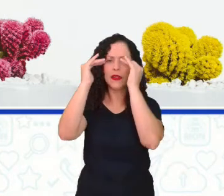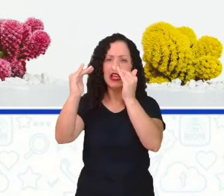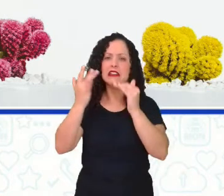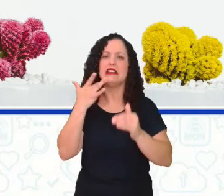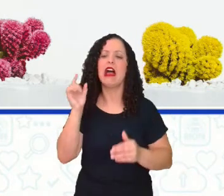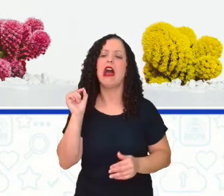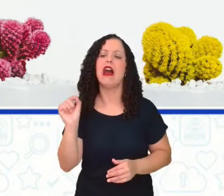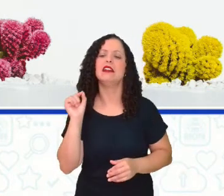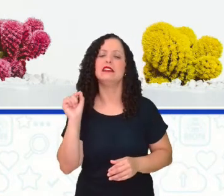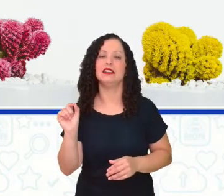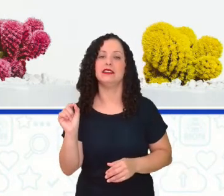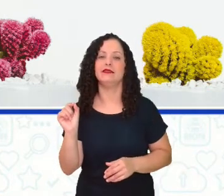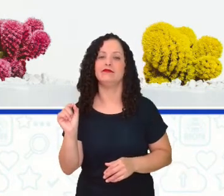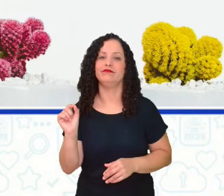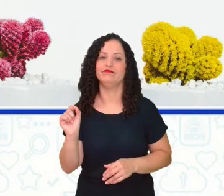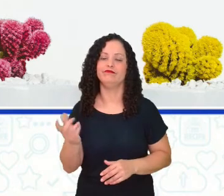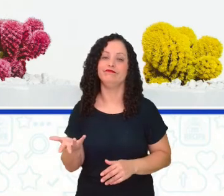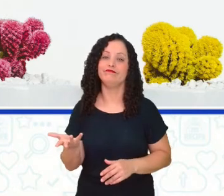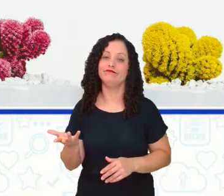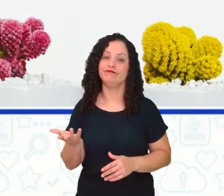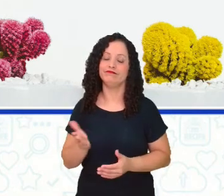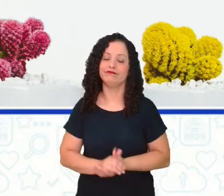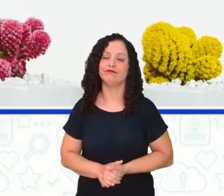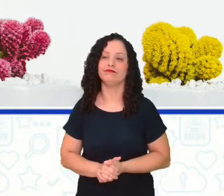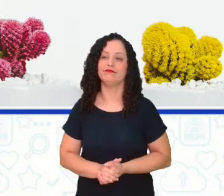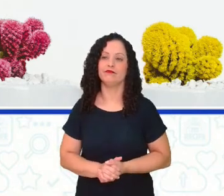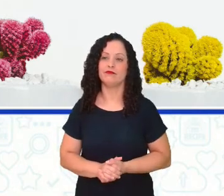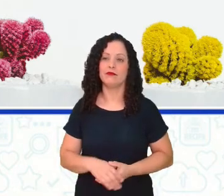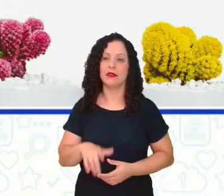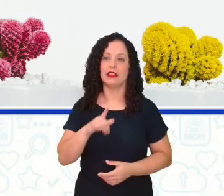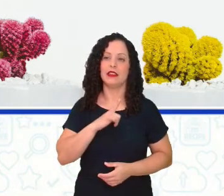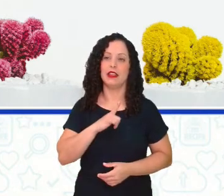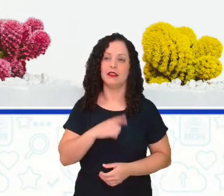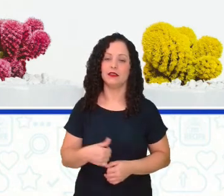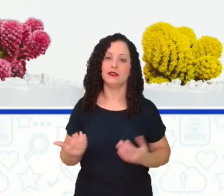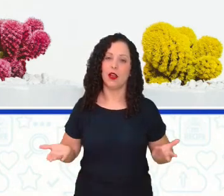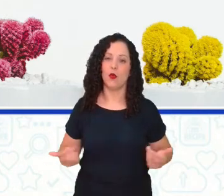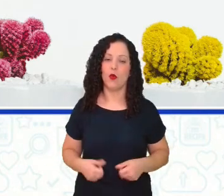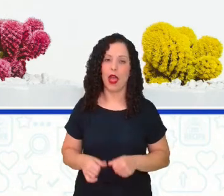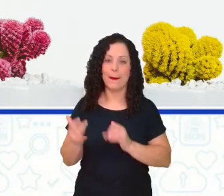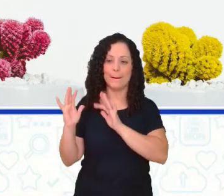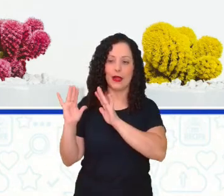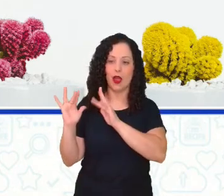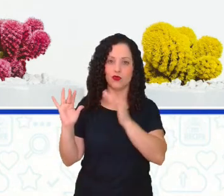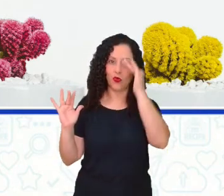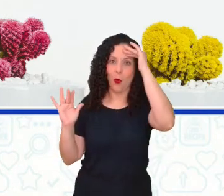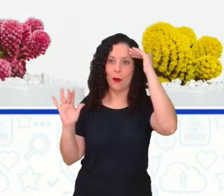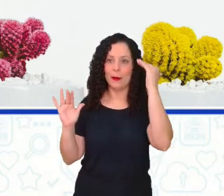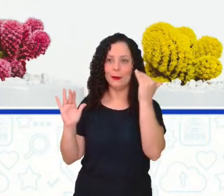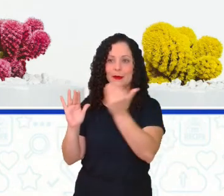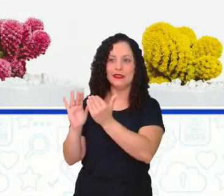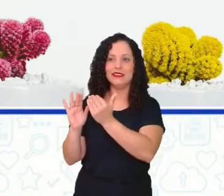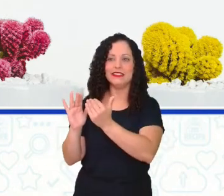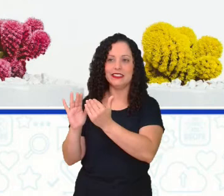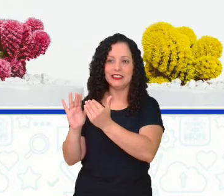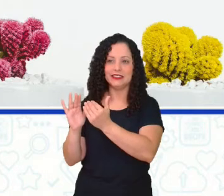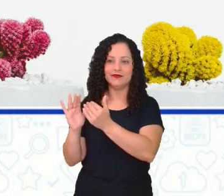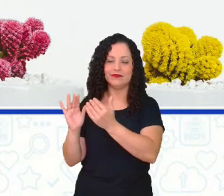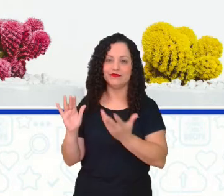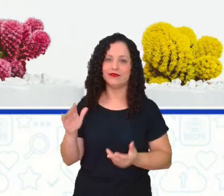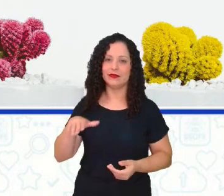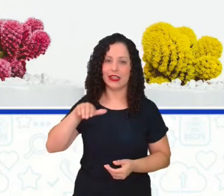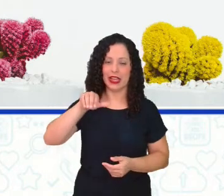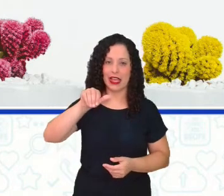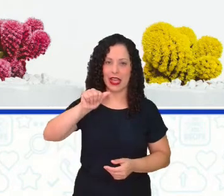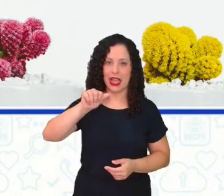Quem obedece, obedece ao que. Então, temos obedecia às suas mãos. O a está em negrito